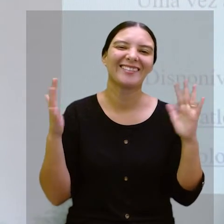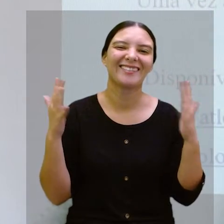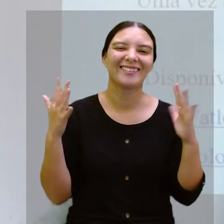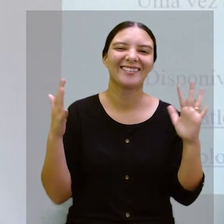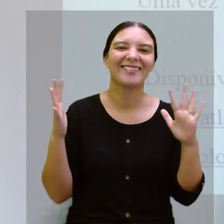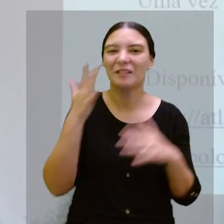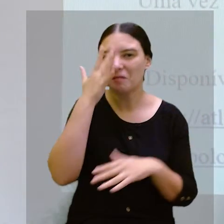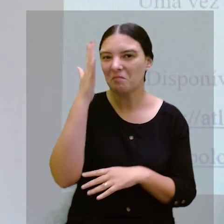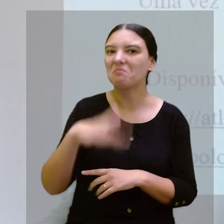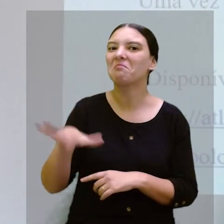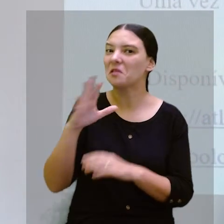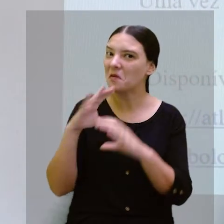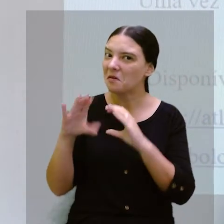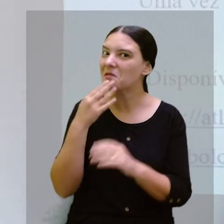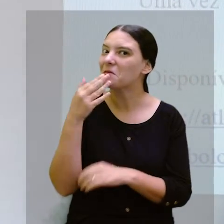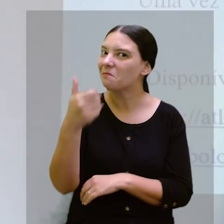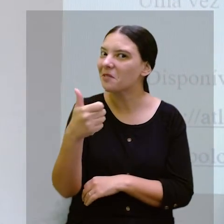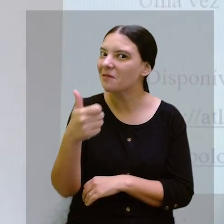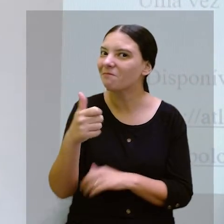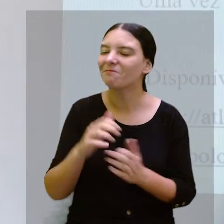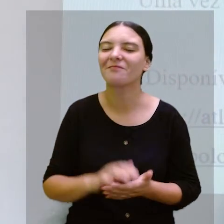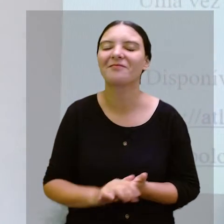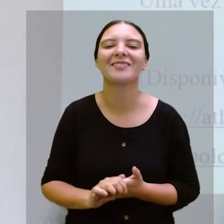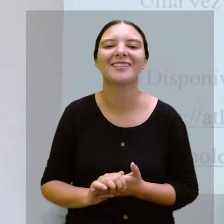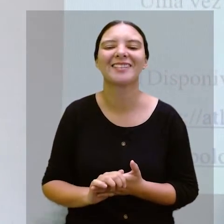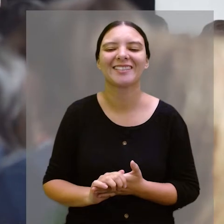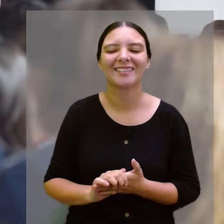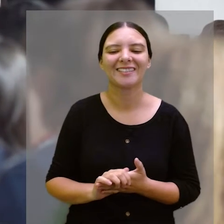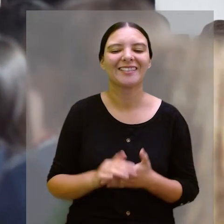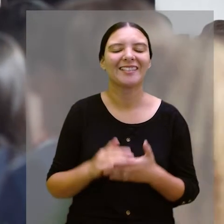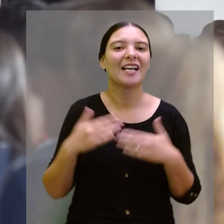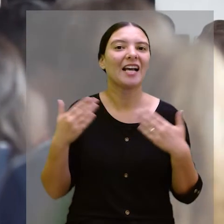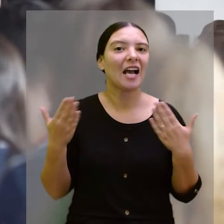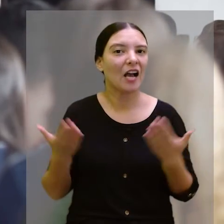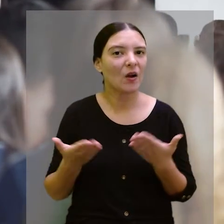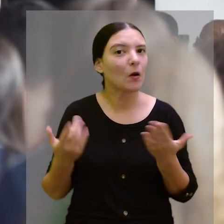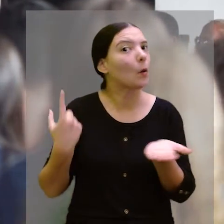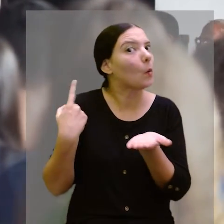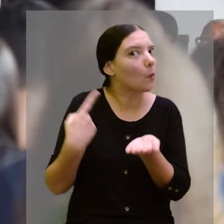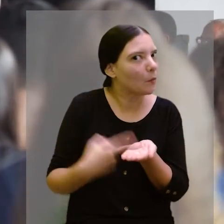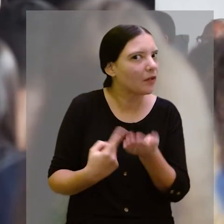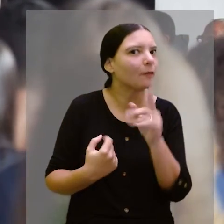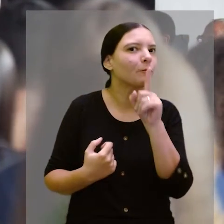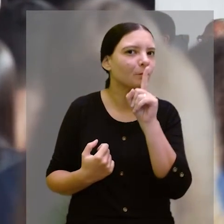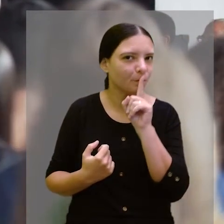O pessoal foi bem. Então, pessoal, o combinado do